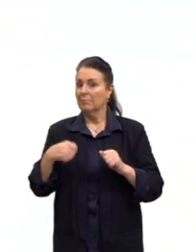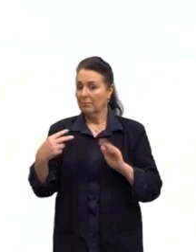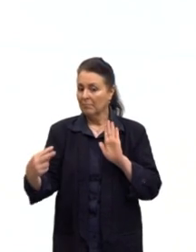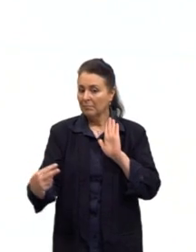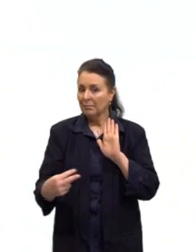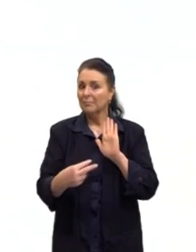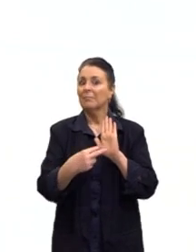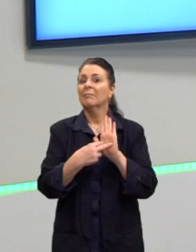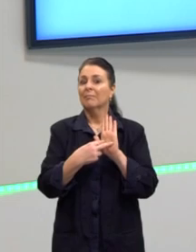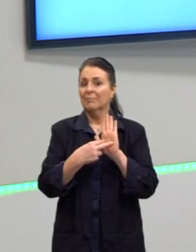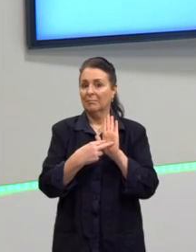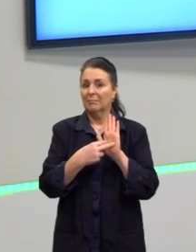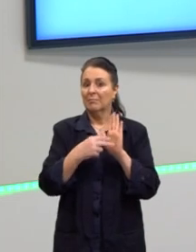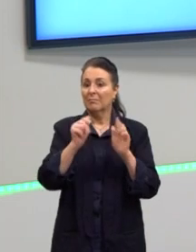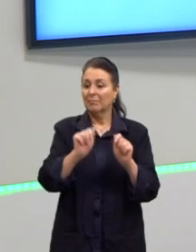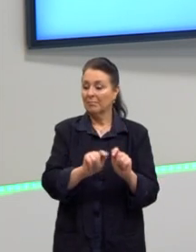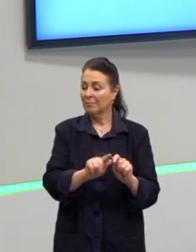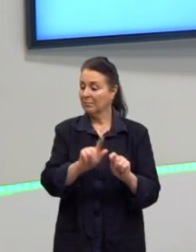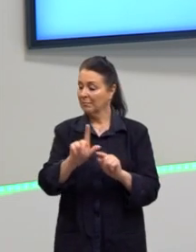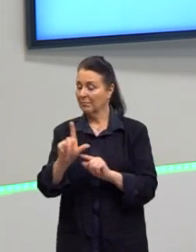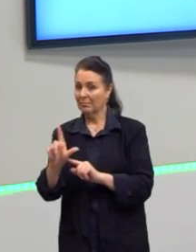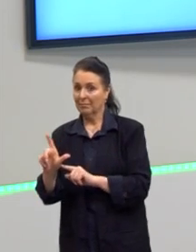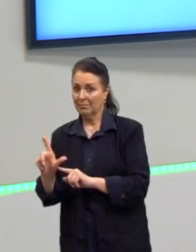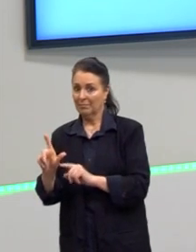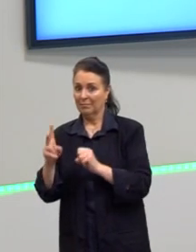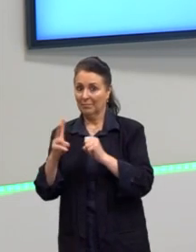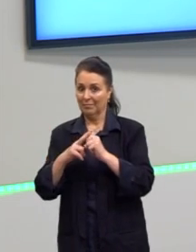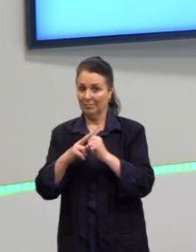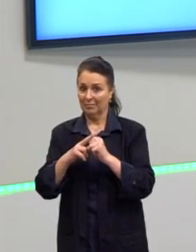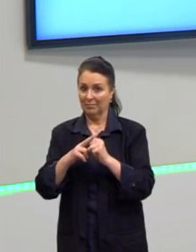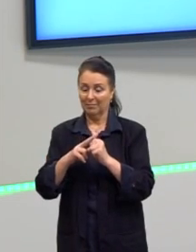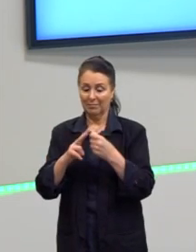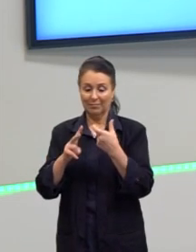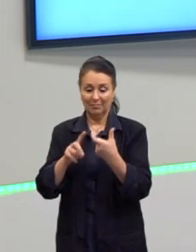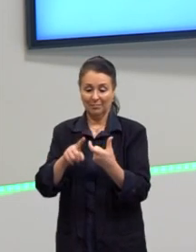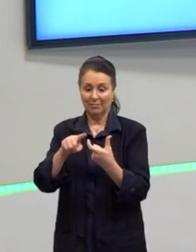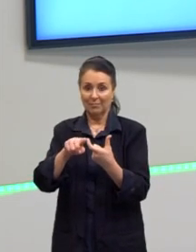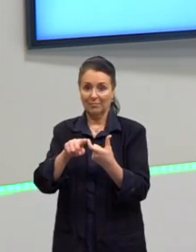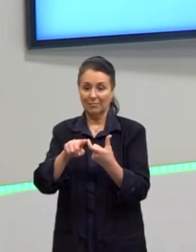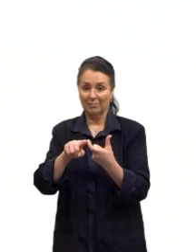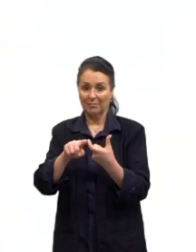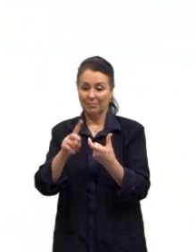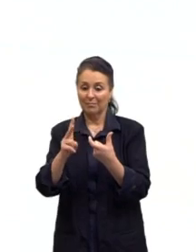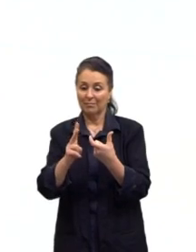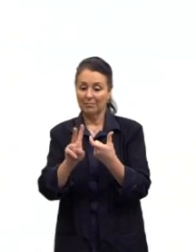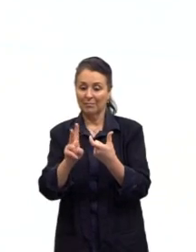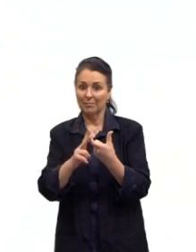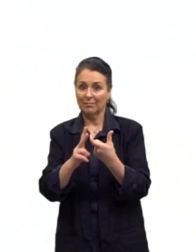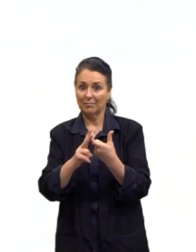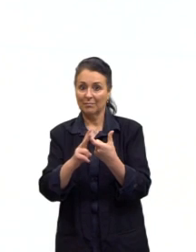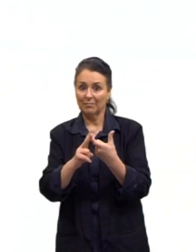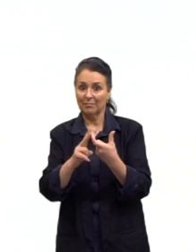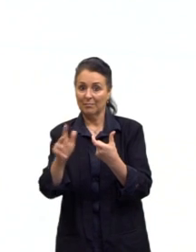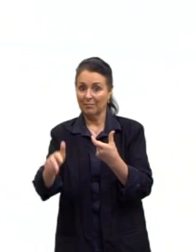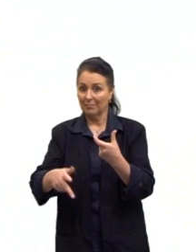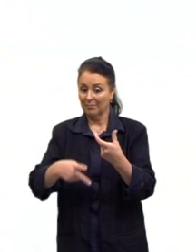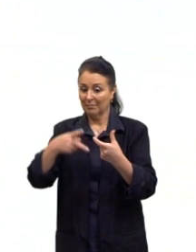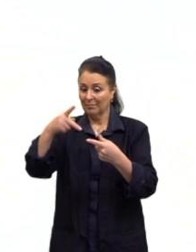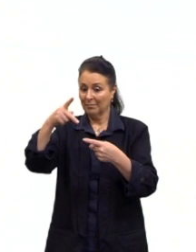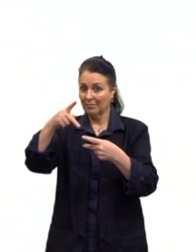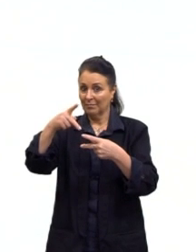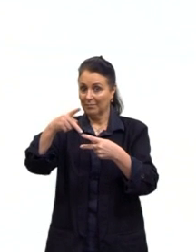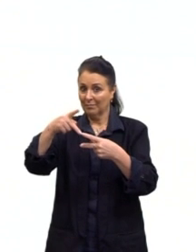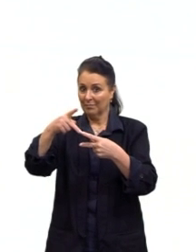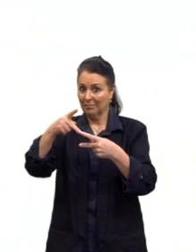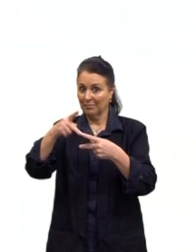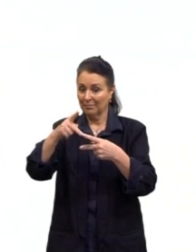ao que vem ao lado do nosso verbo se ao lado do verbo vier uma preposição cuida o sentido da frase porque